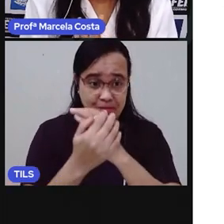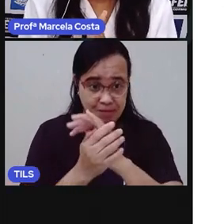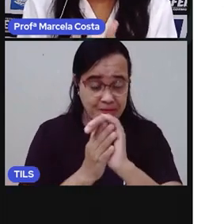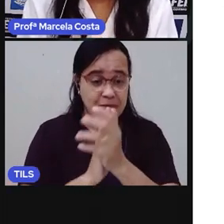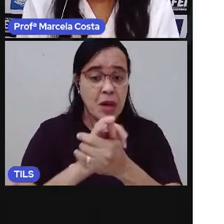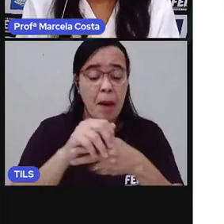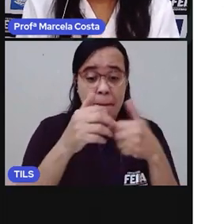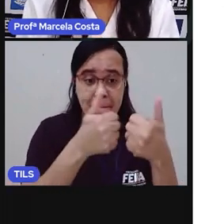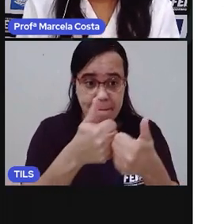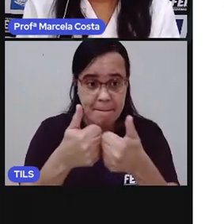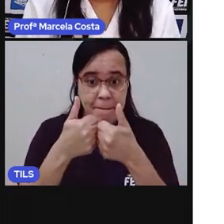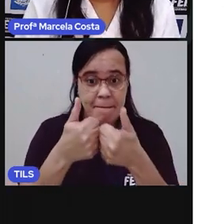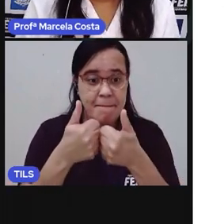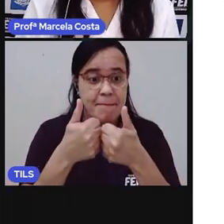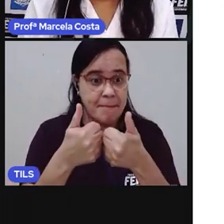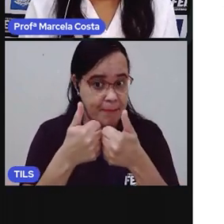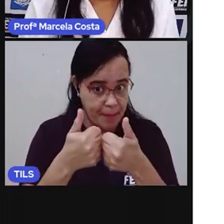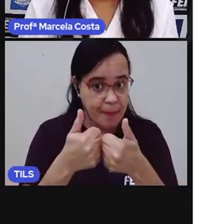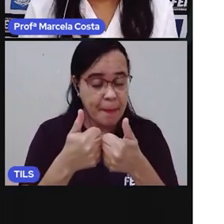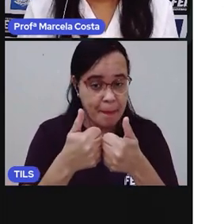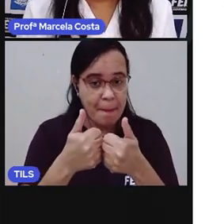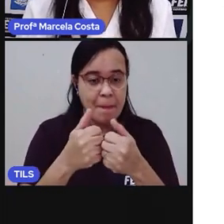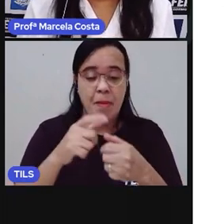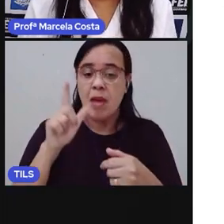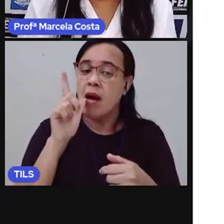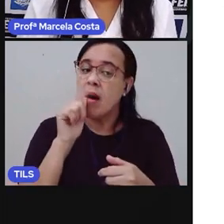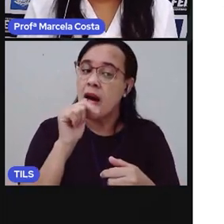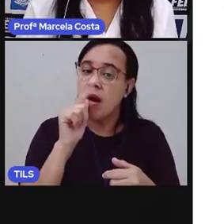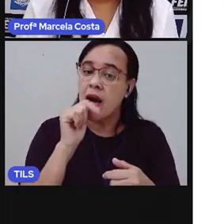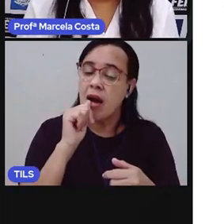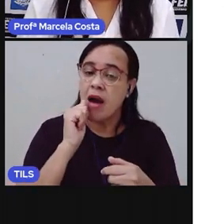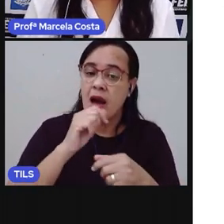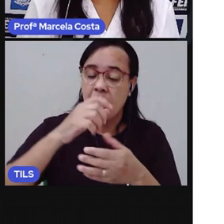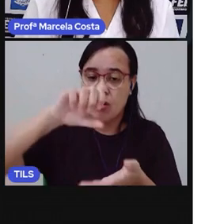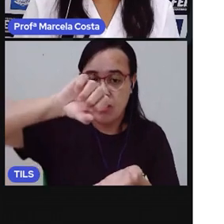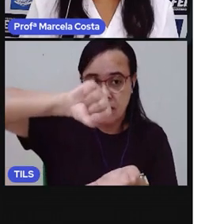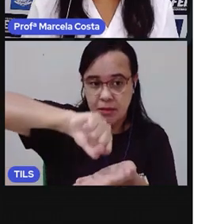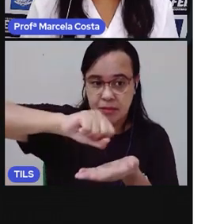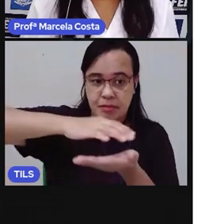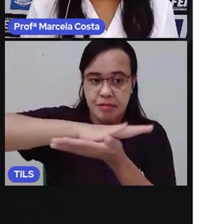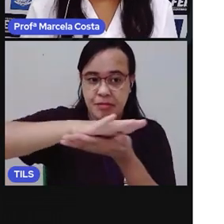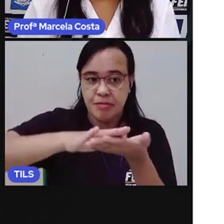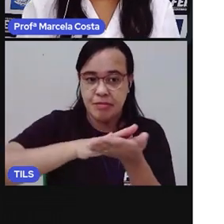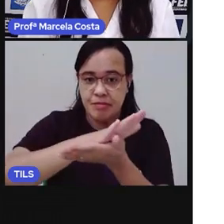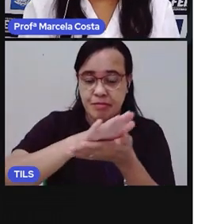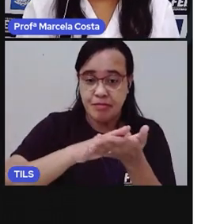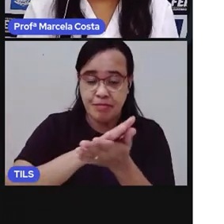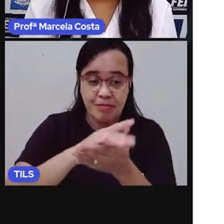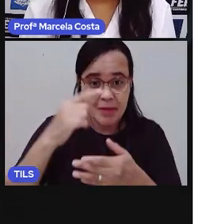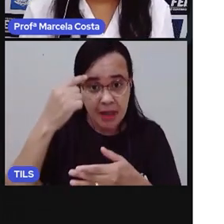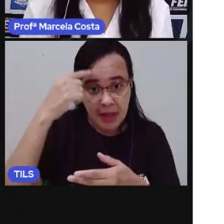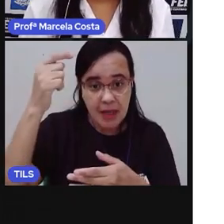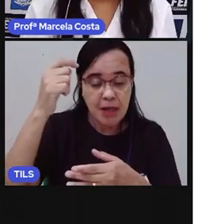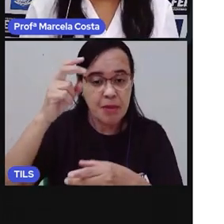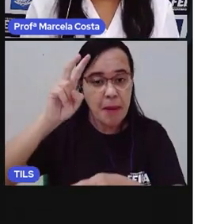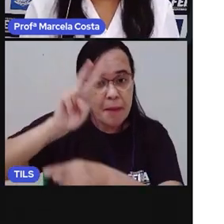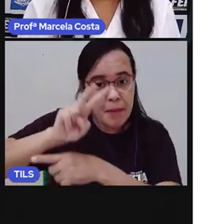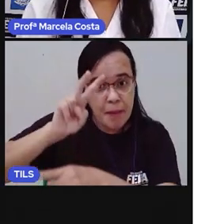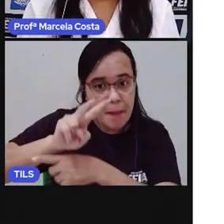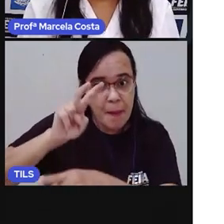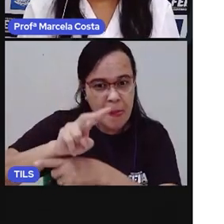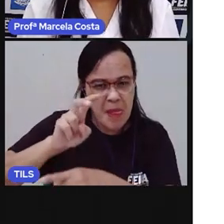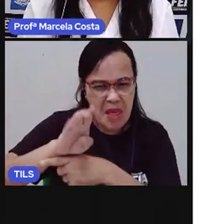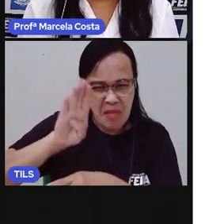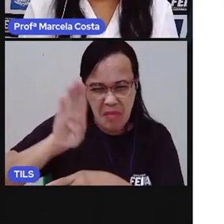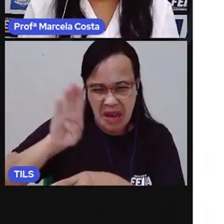lavar bem as mãos com água com sabão para se proteger eliminar as bactérias